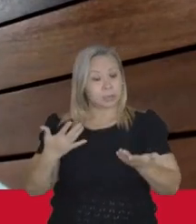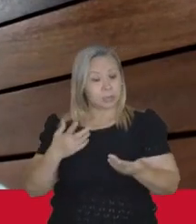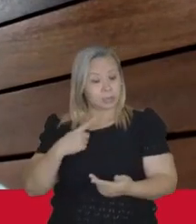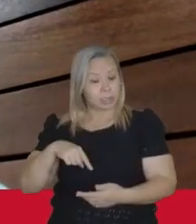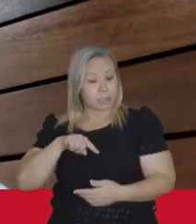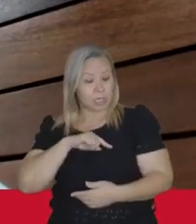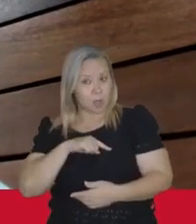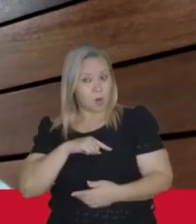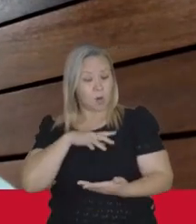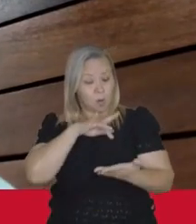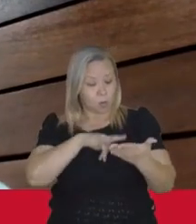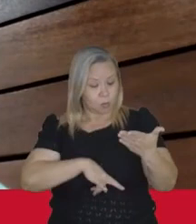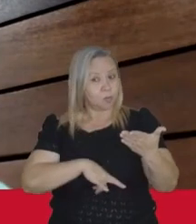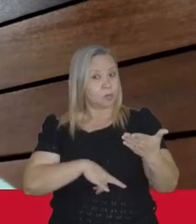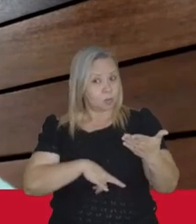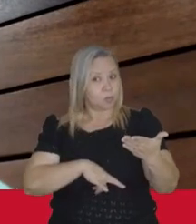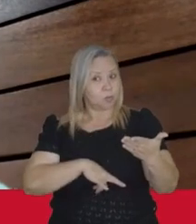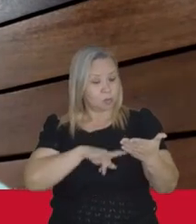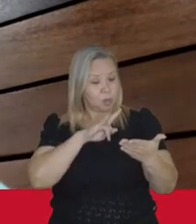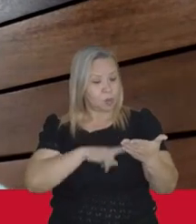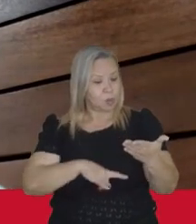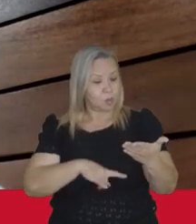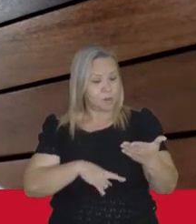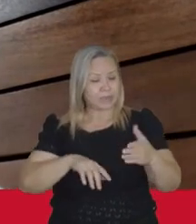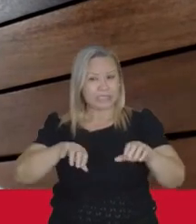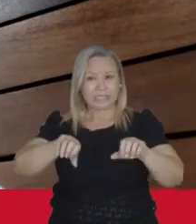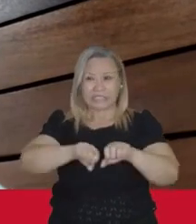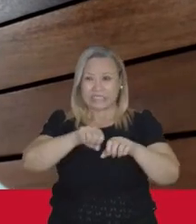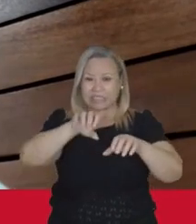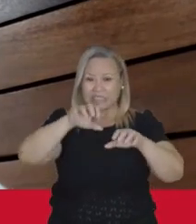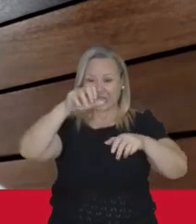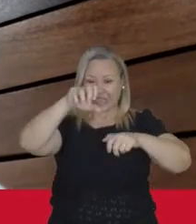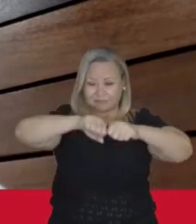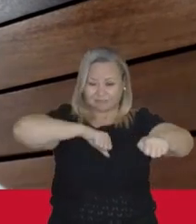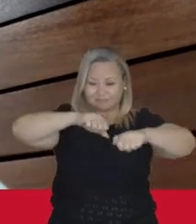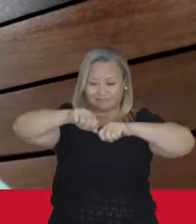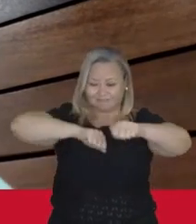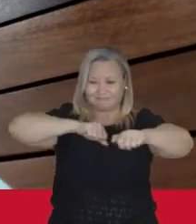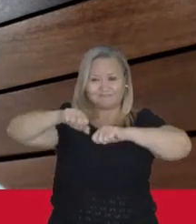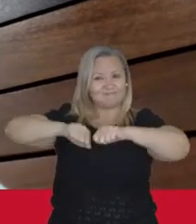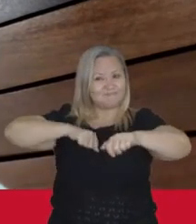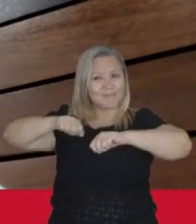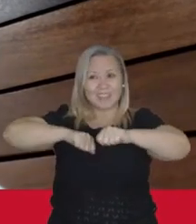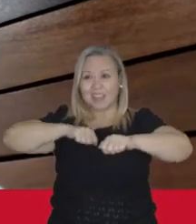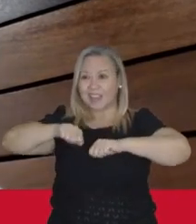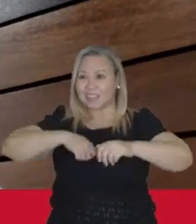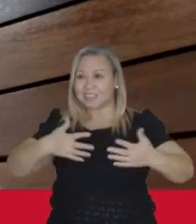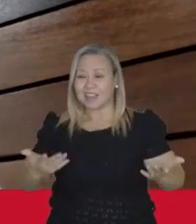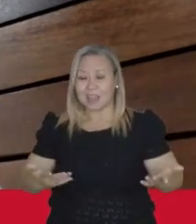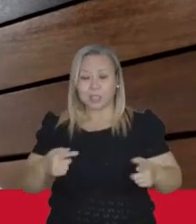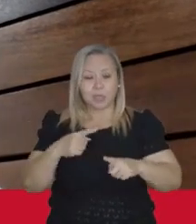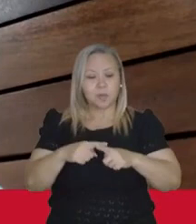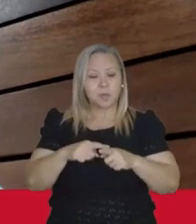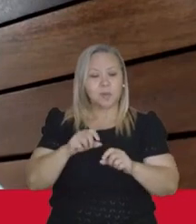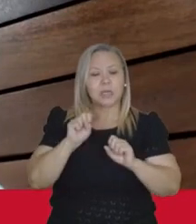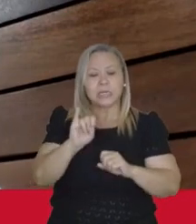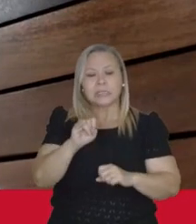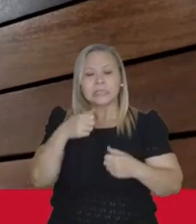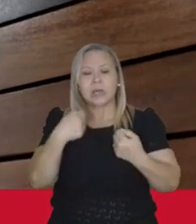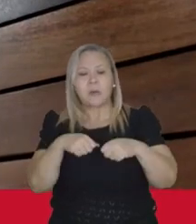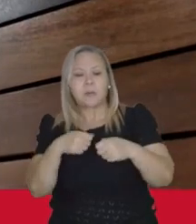nossa convenção vem sendo rasgada a tormento, porque se eu preciso de